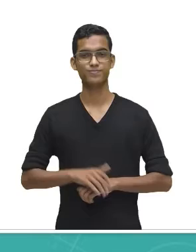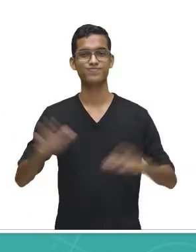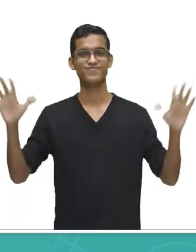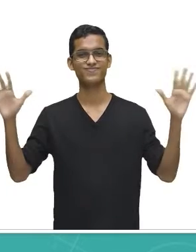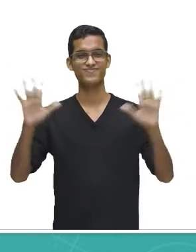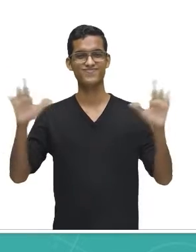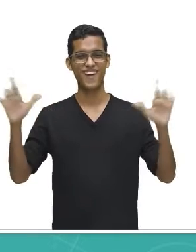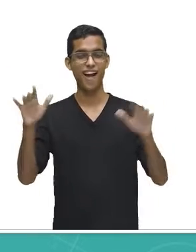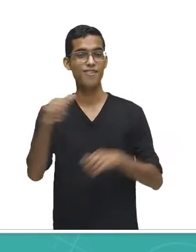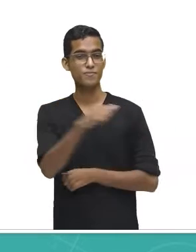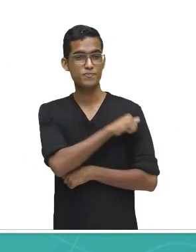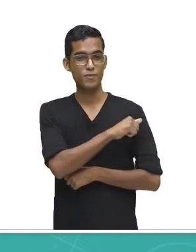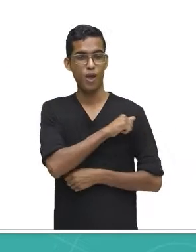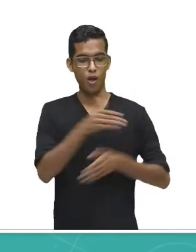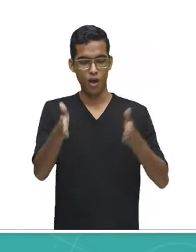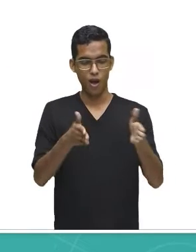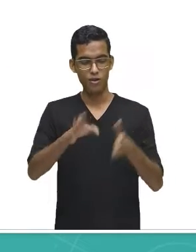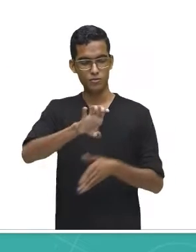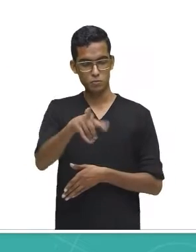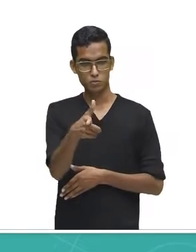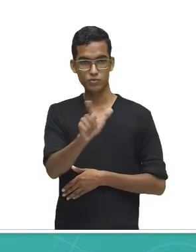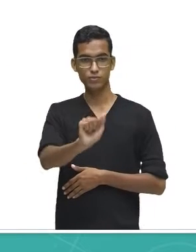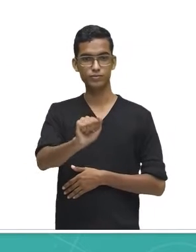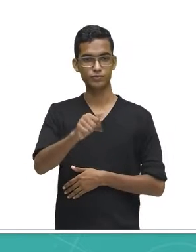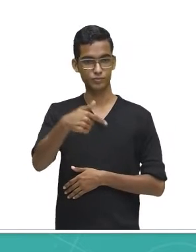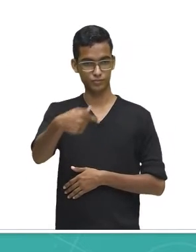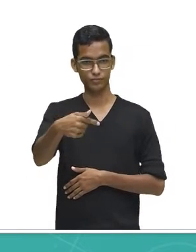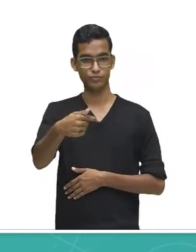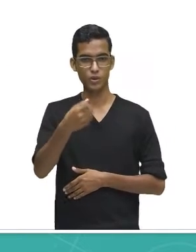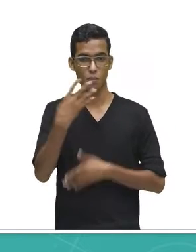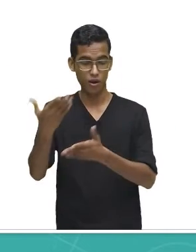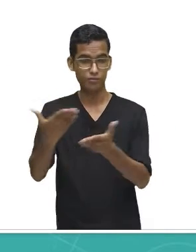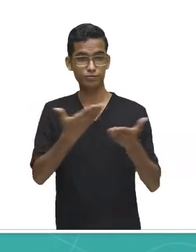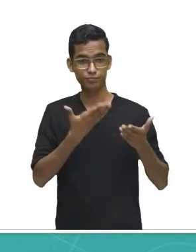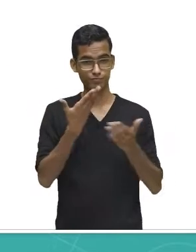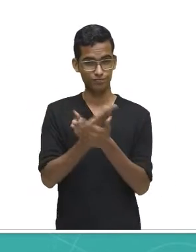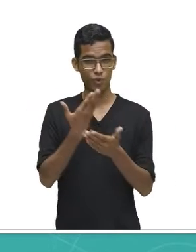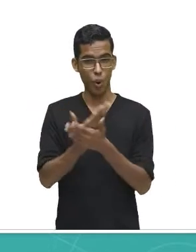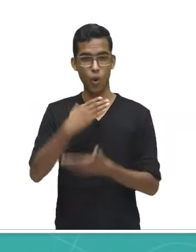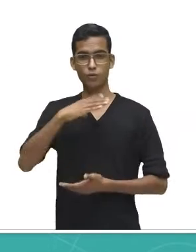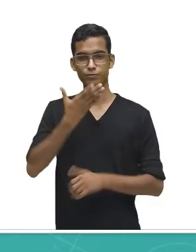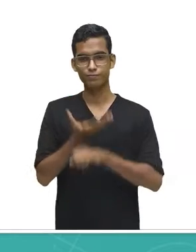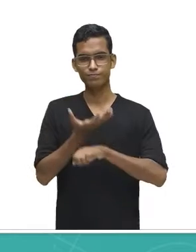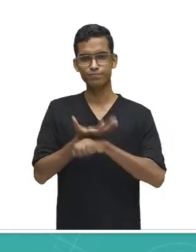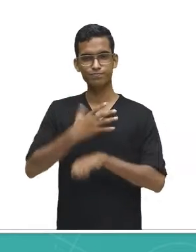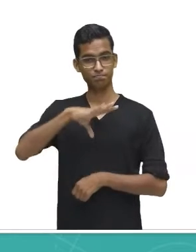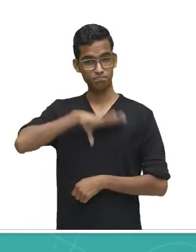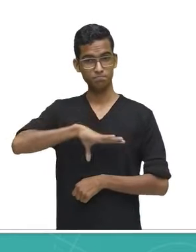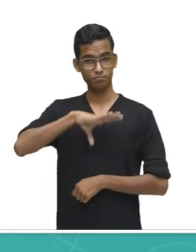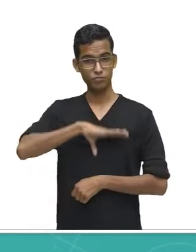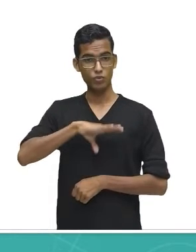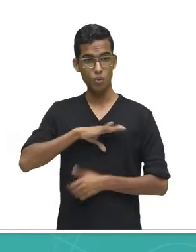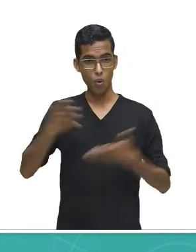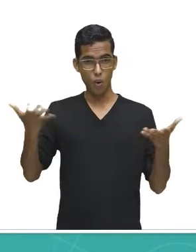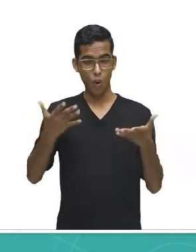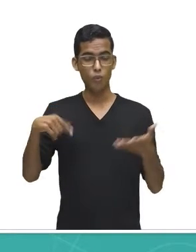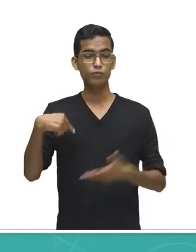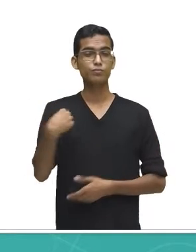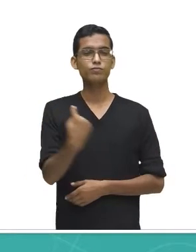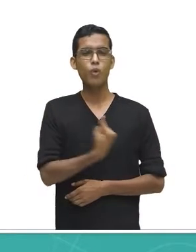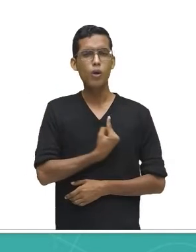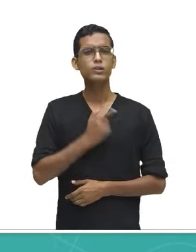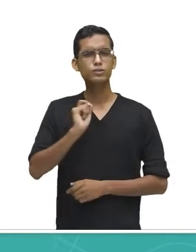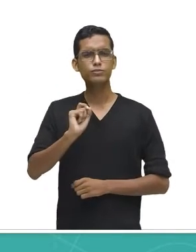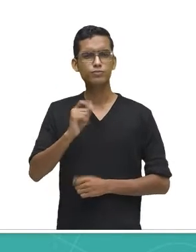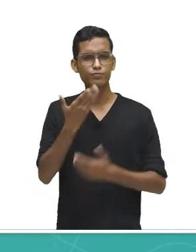Olá, queridos alunos da 7ª etapa, bem-vindos a mais uma aula de língua portuguesa. Hoje nós iremos